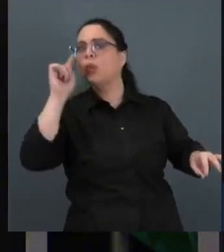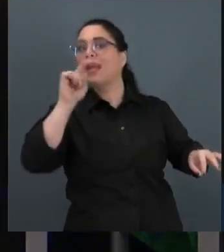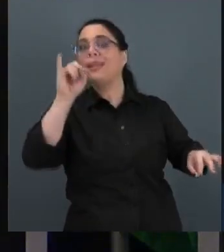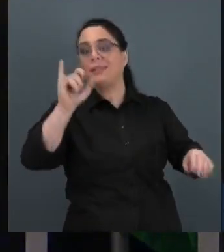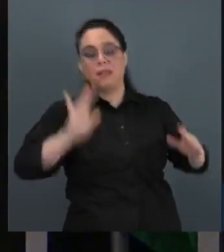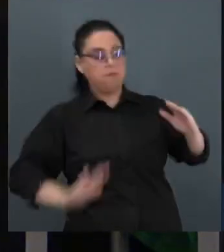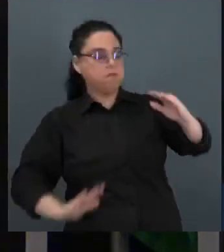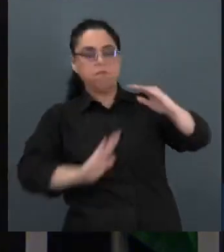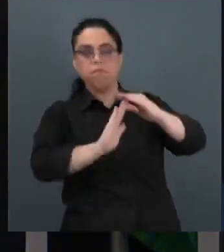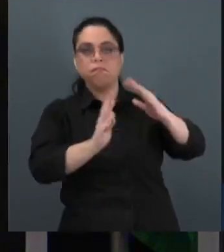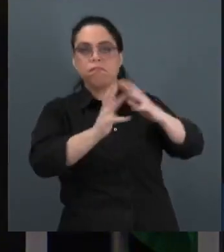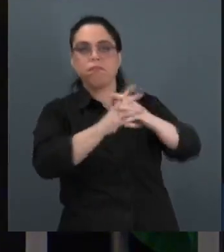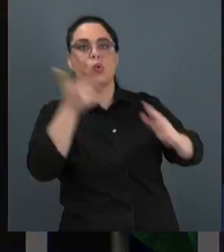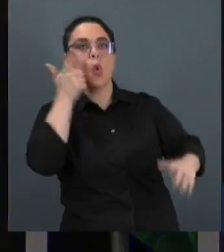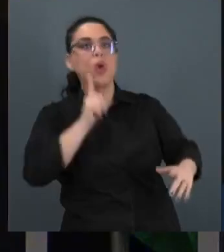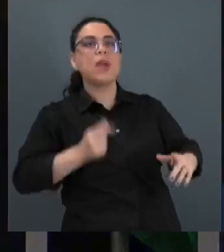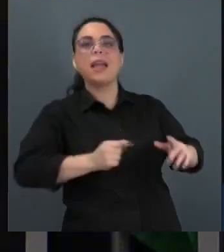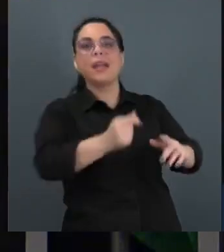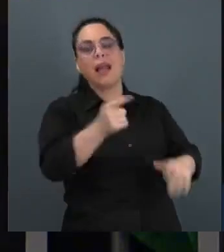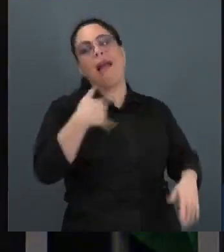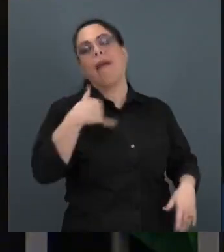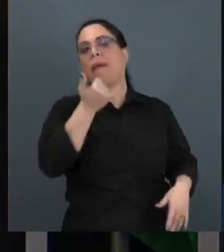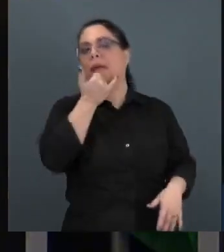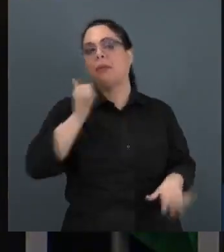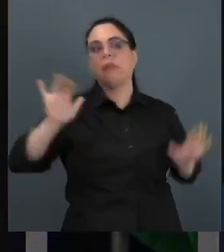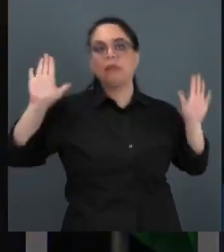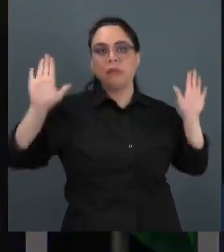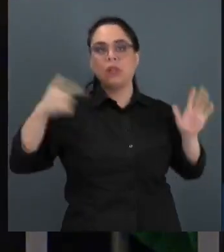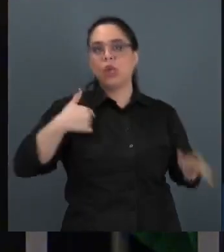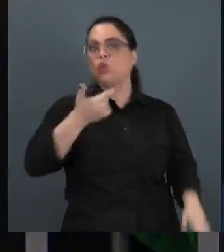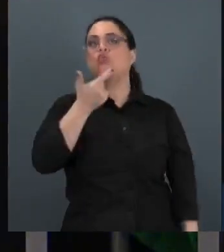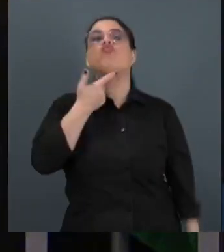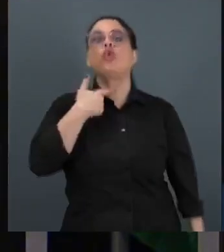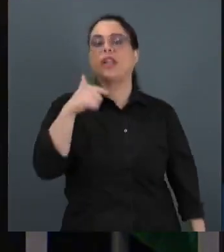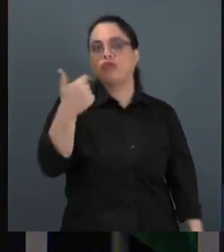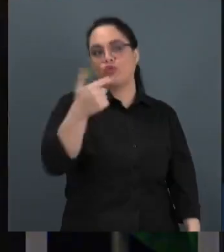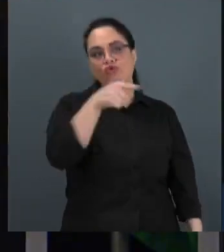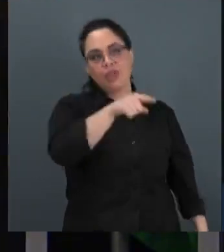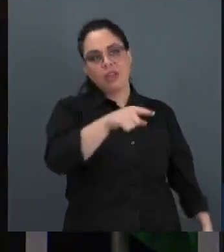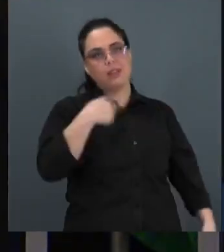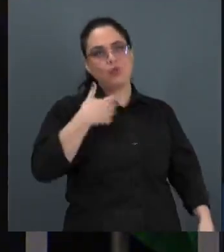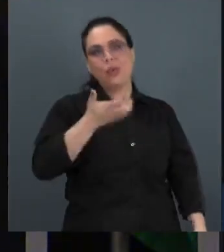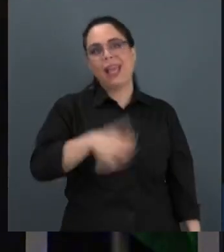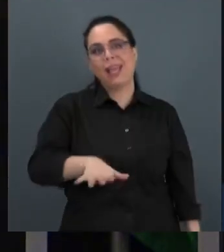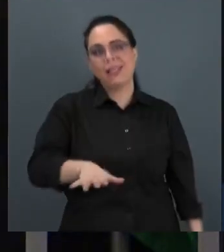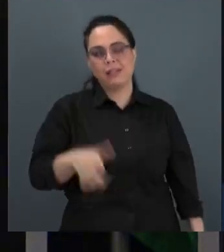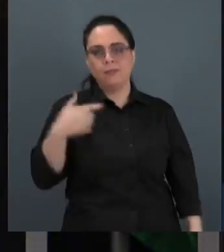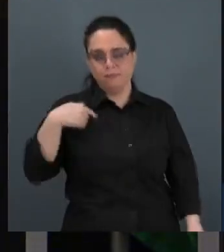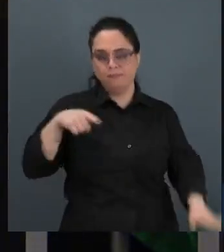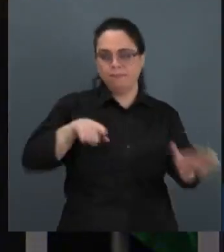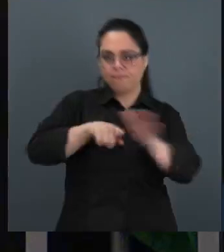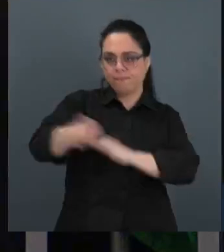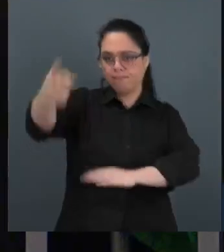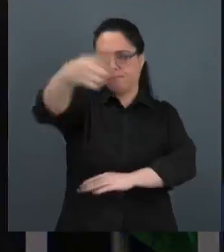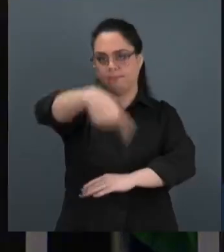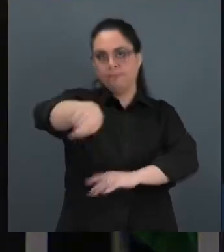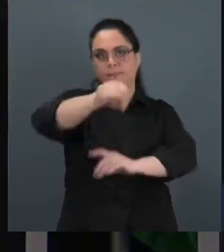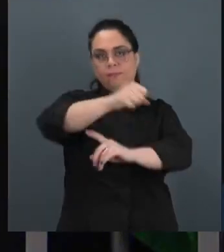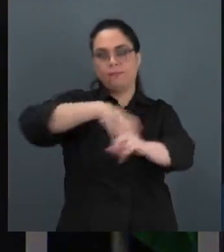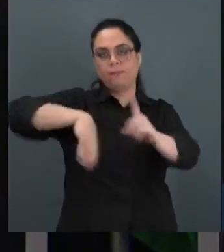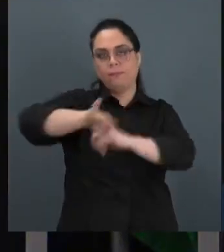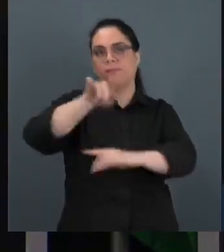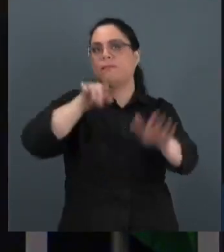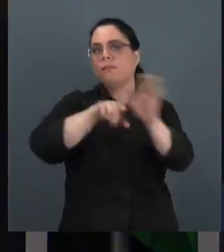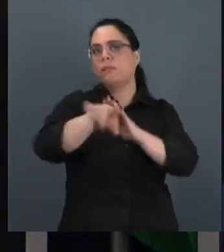não for realizada? Ah, desculpe, foi sem querer. Sem querer, pergunte à sociedade brasileira o que está